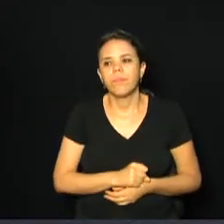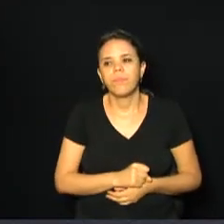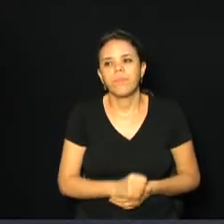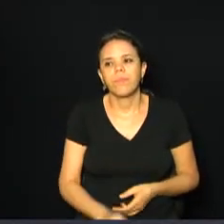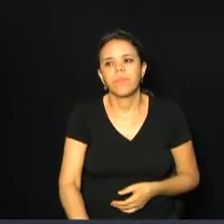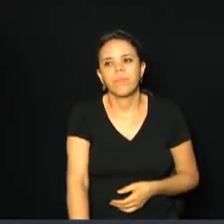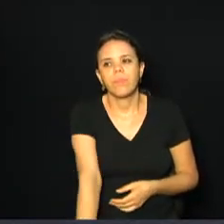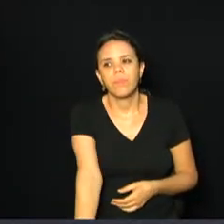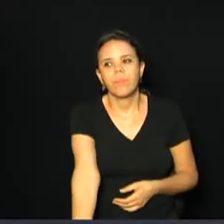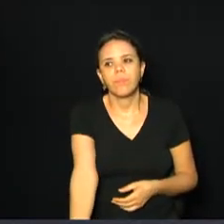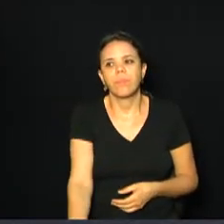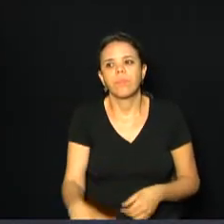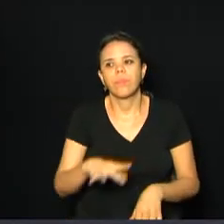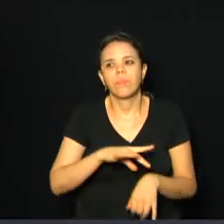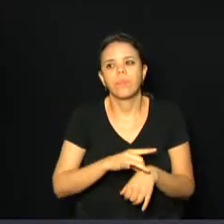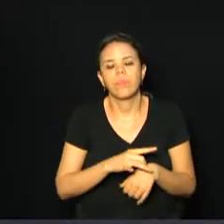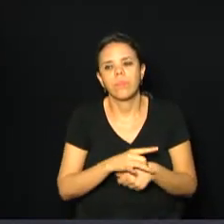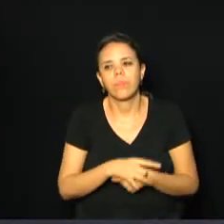forma segura,